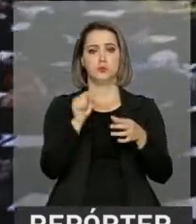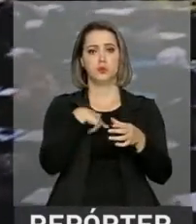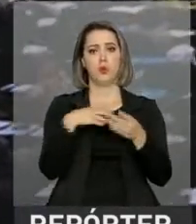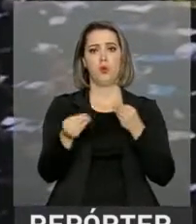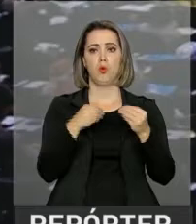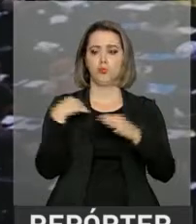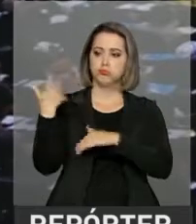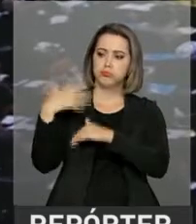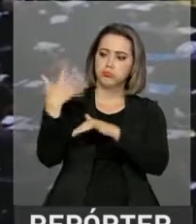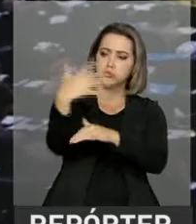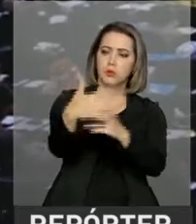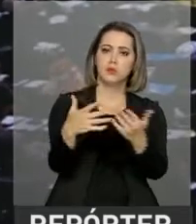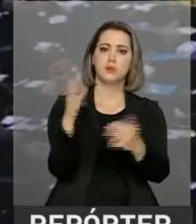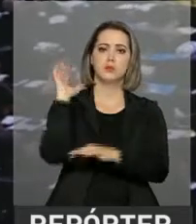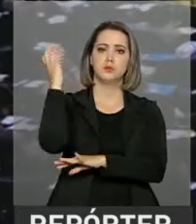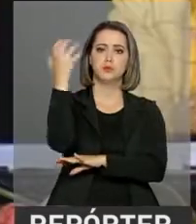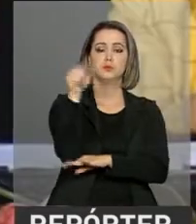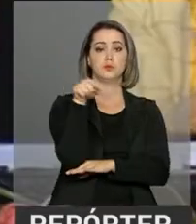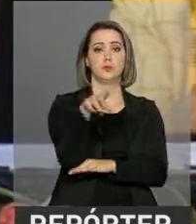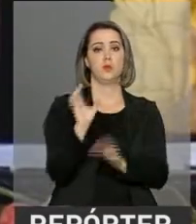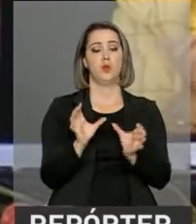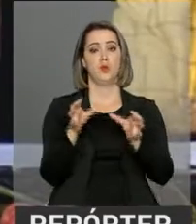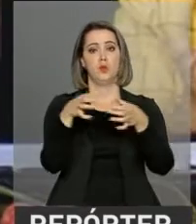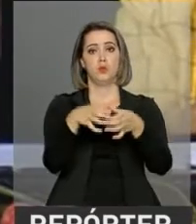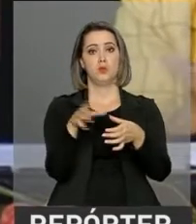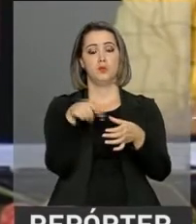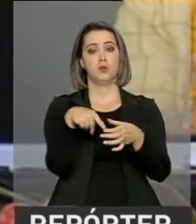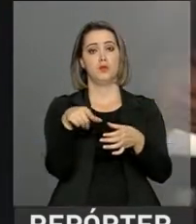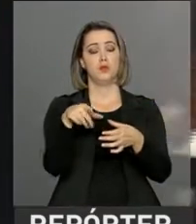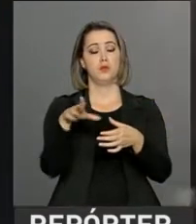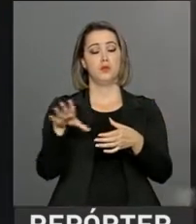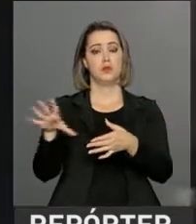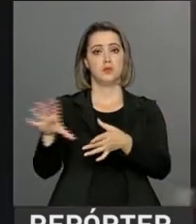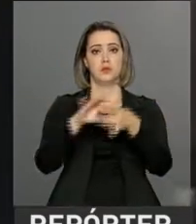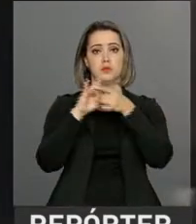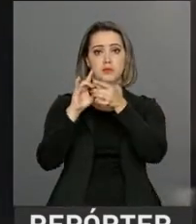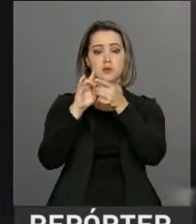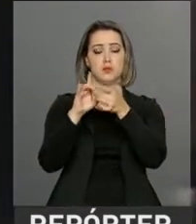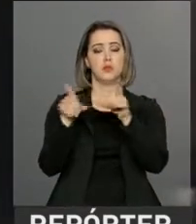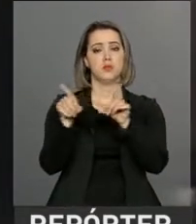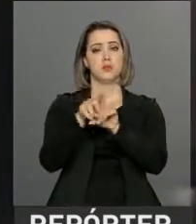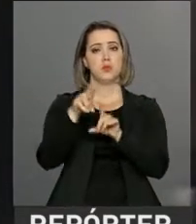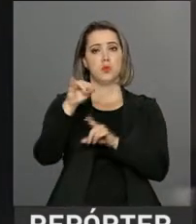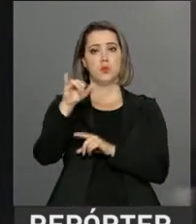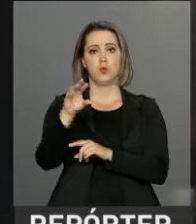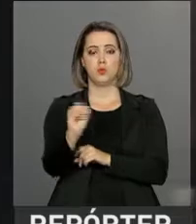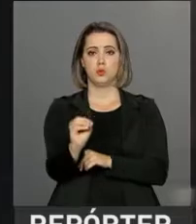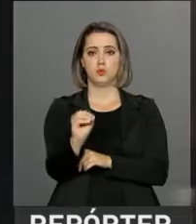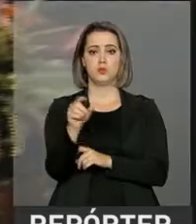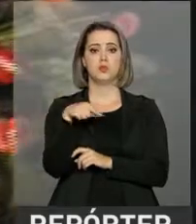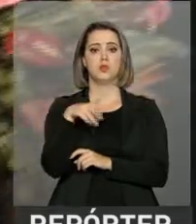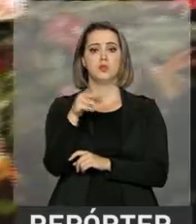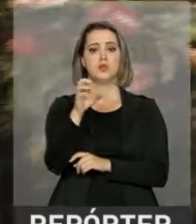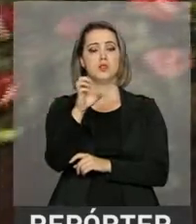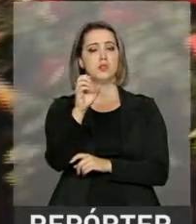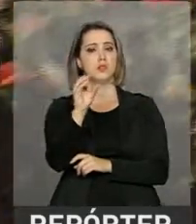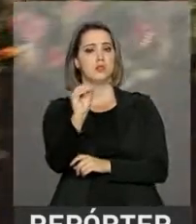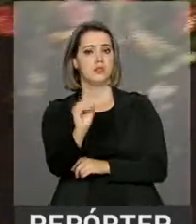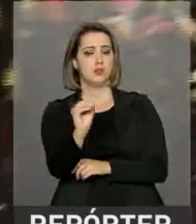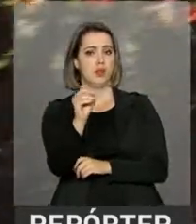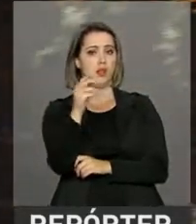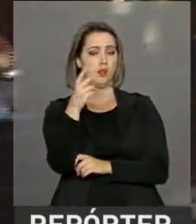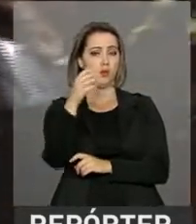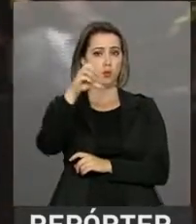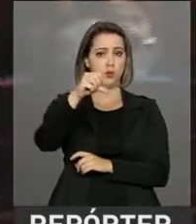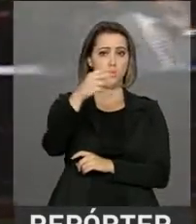desenvolvimento sustentável. A Conferência das Nações Unidas sobre o Meio Ambiente e Desenvolvimento, também chamada de Eco 92, discutiu temas